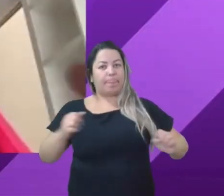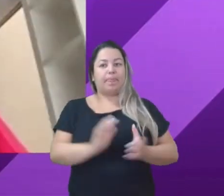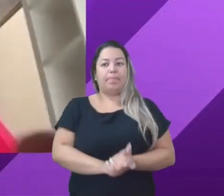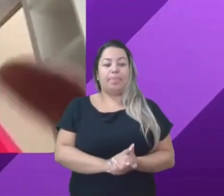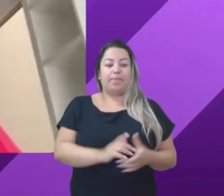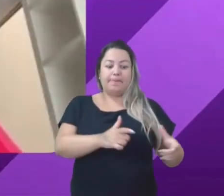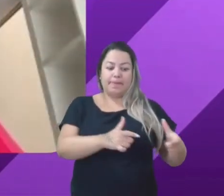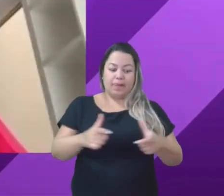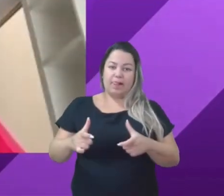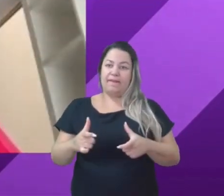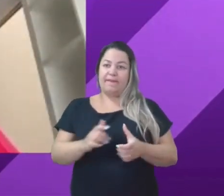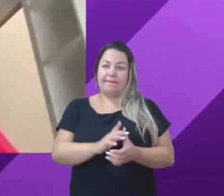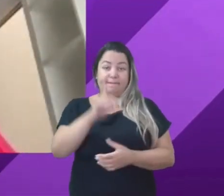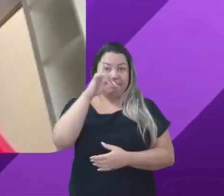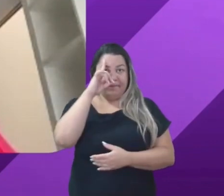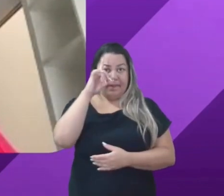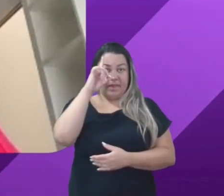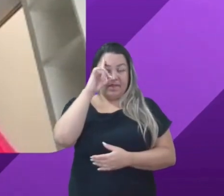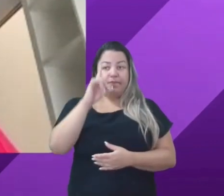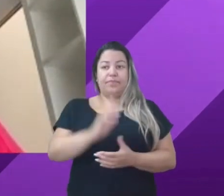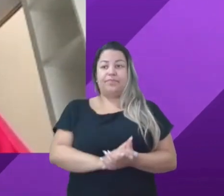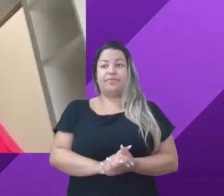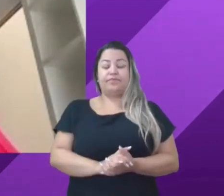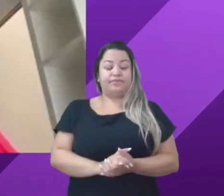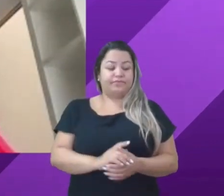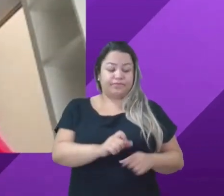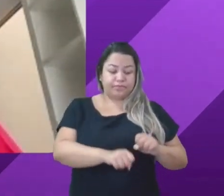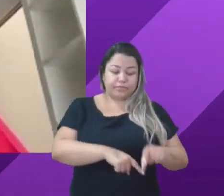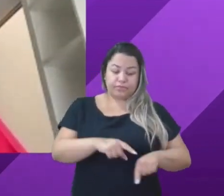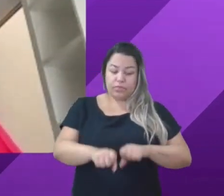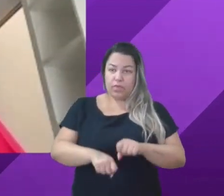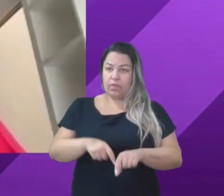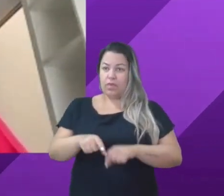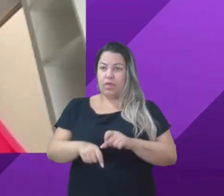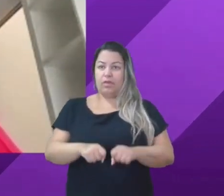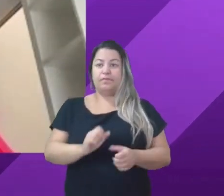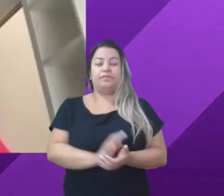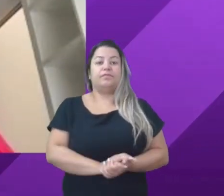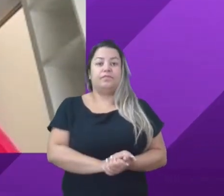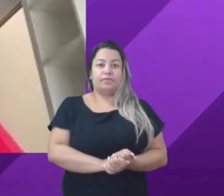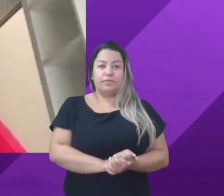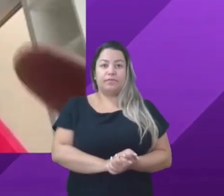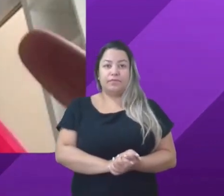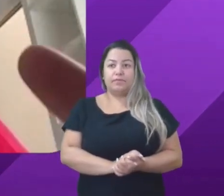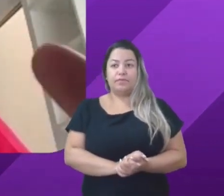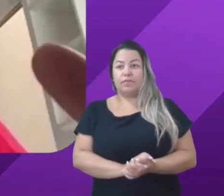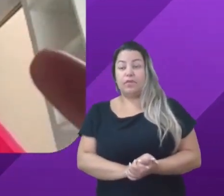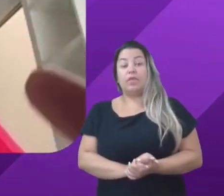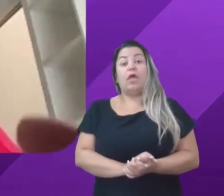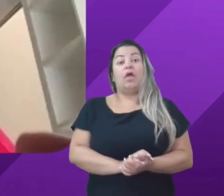de espaços, de áreas para o cultivo só da monocultura, né? E na